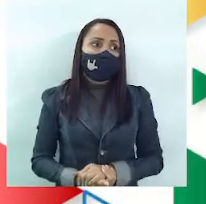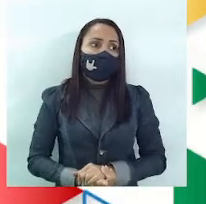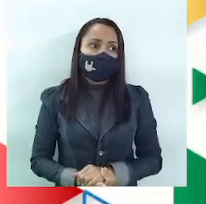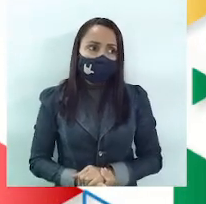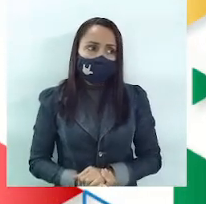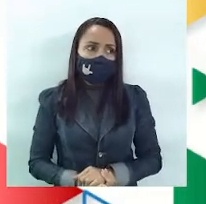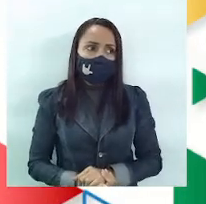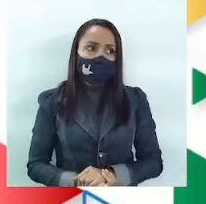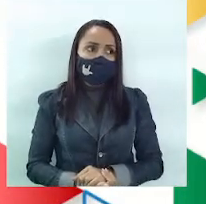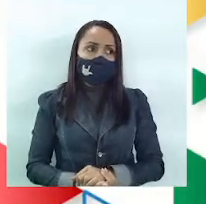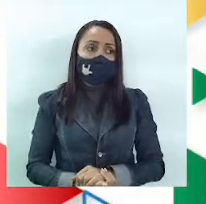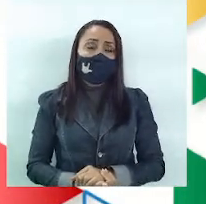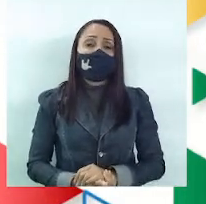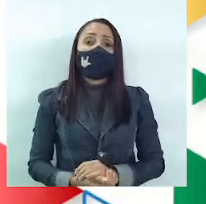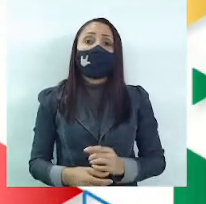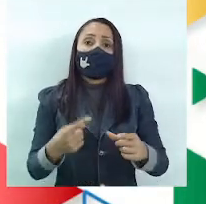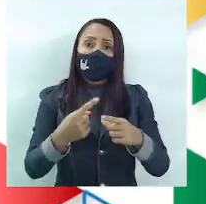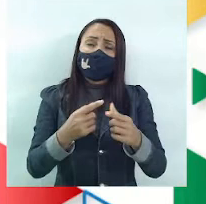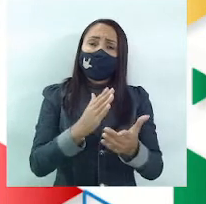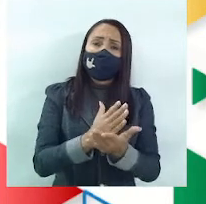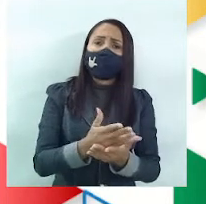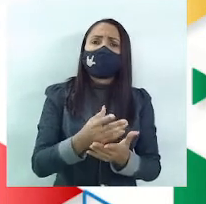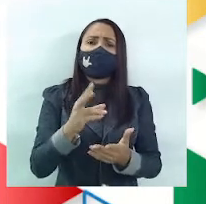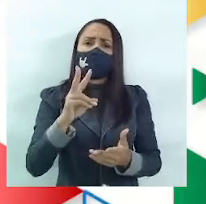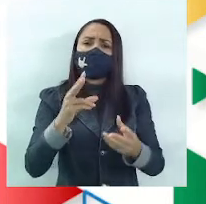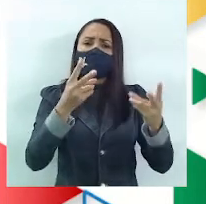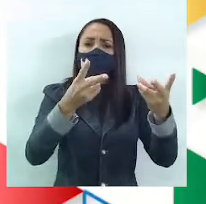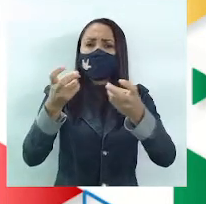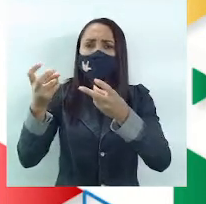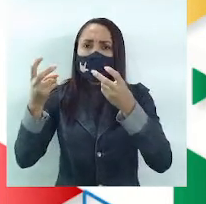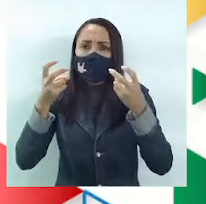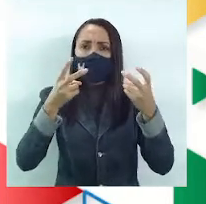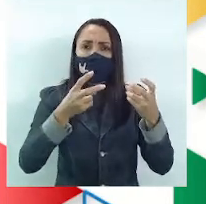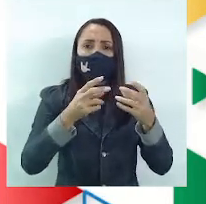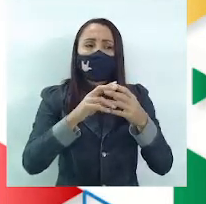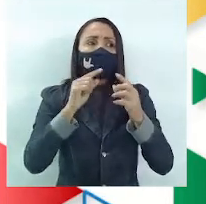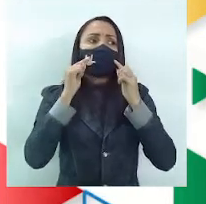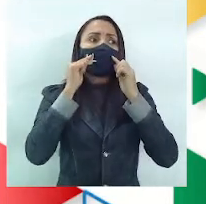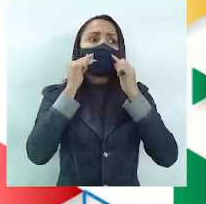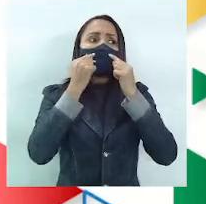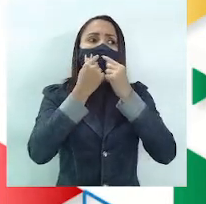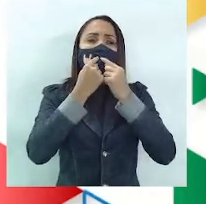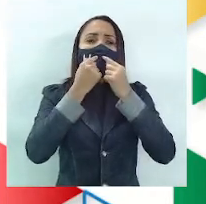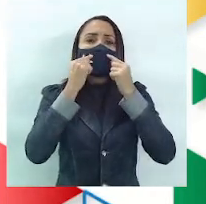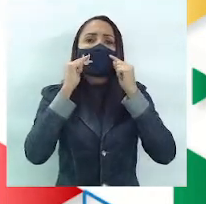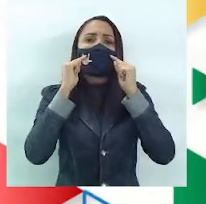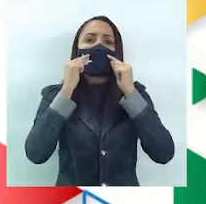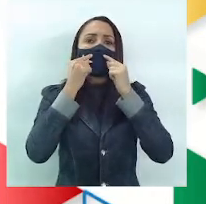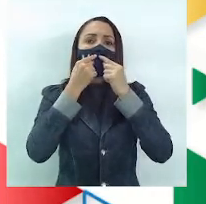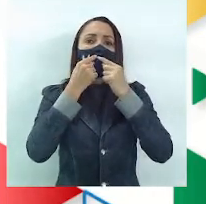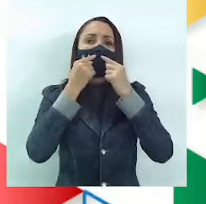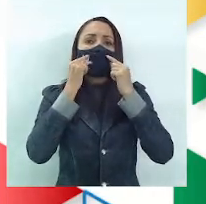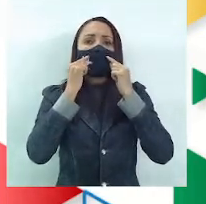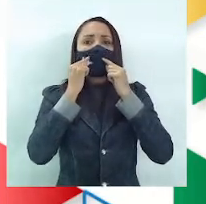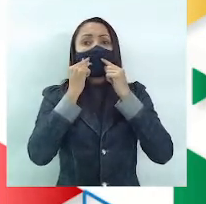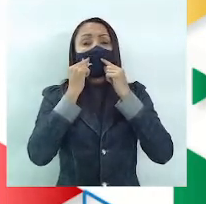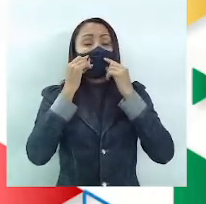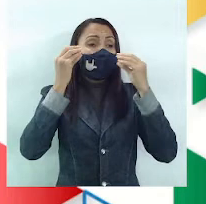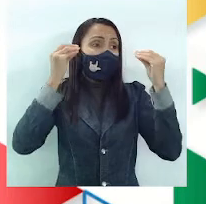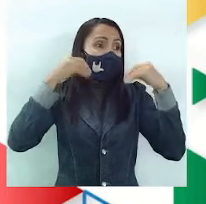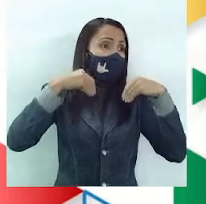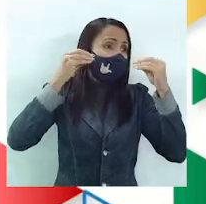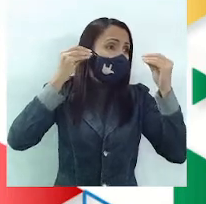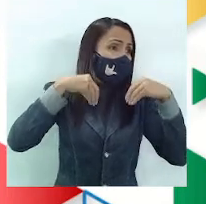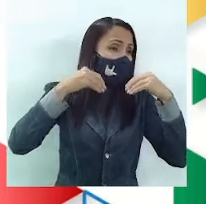ocorre, justamente, porque muitas vezes você percebe que logo na frente estraga logo a estética da pessoa, né, e fica uma